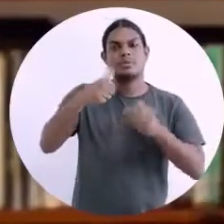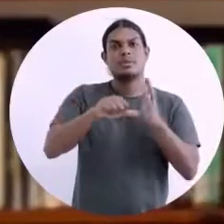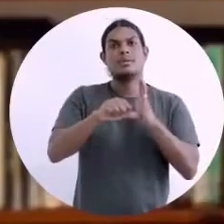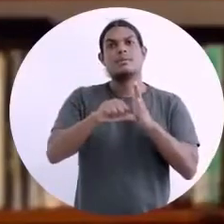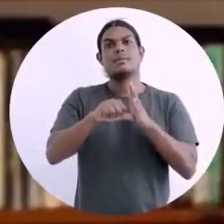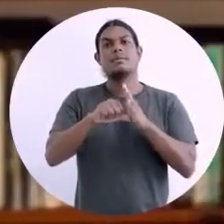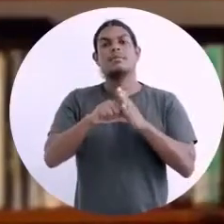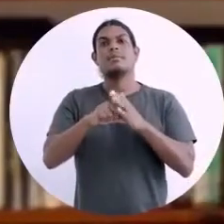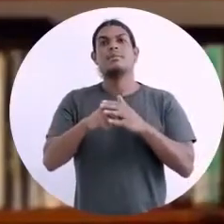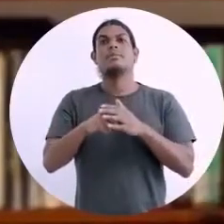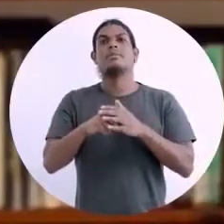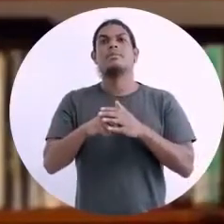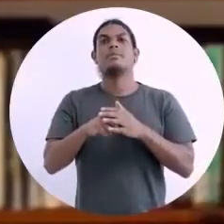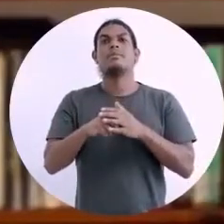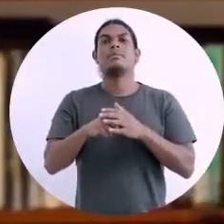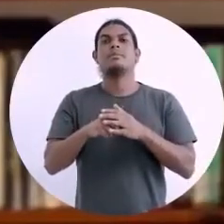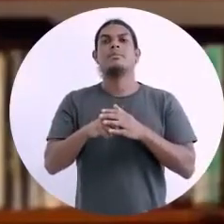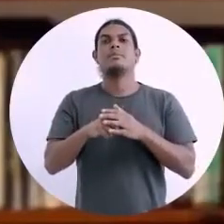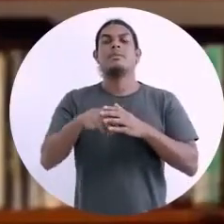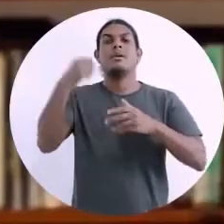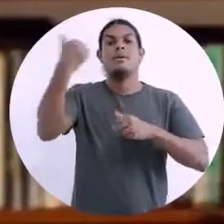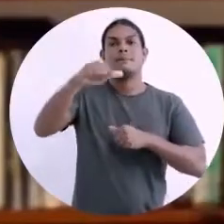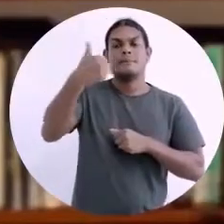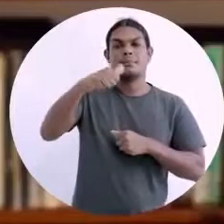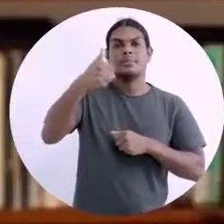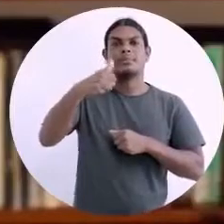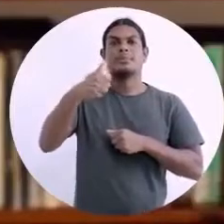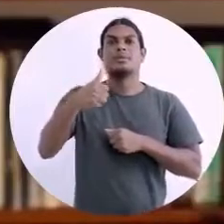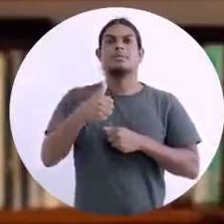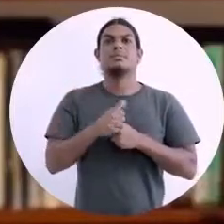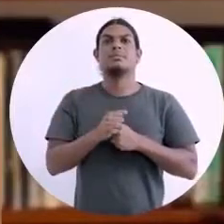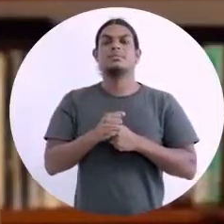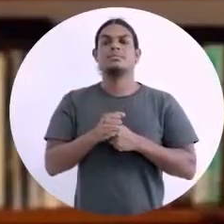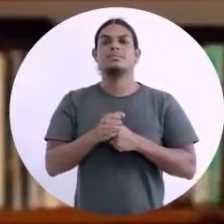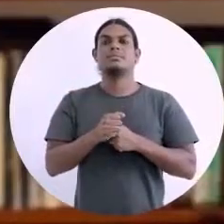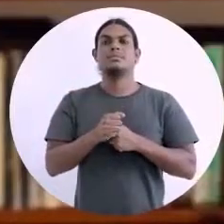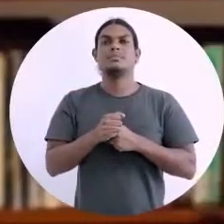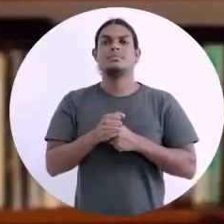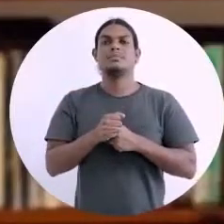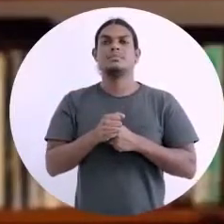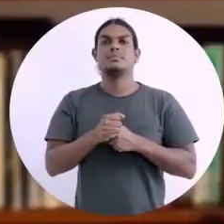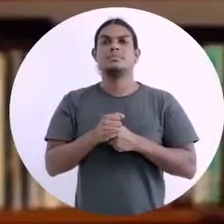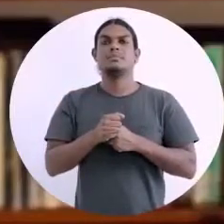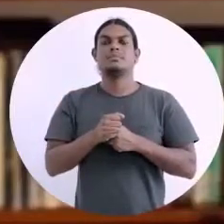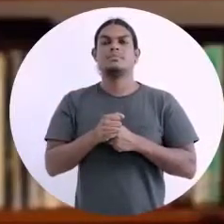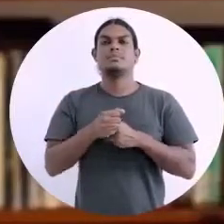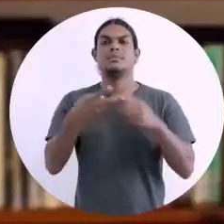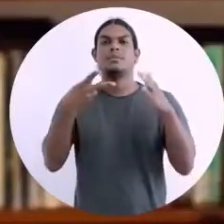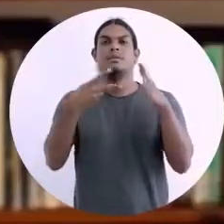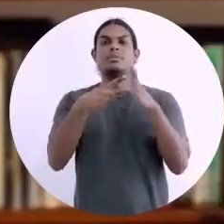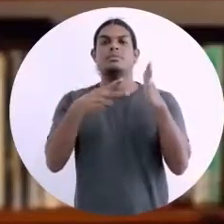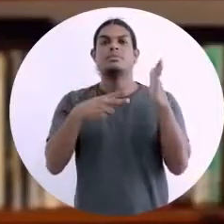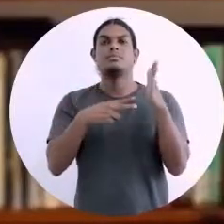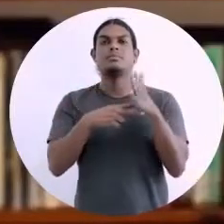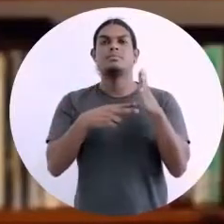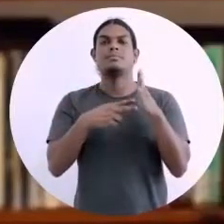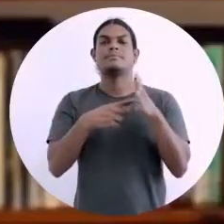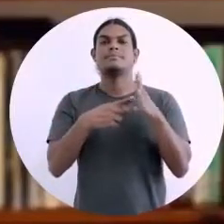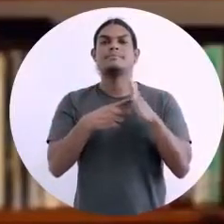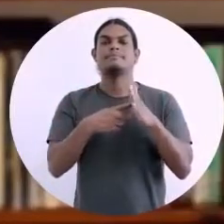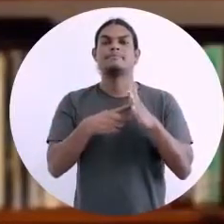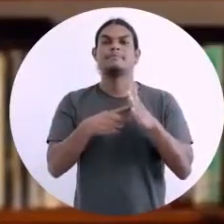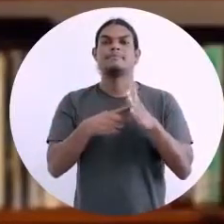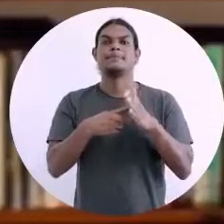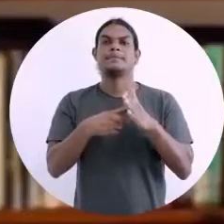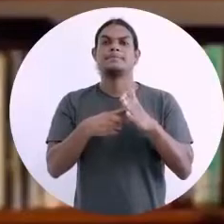ousou classificar foi a classe que ele considerava a mãe de todas as outras áreas. A mãe que era a área,